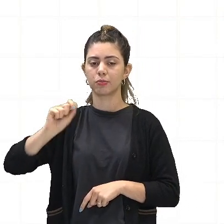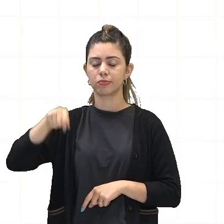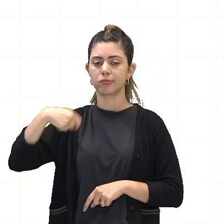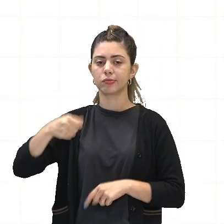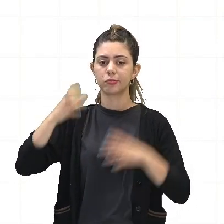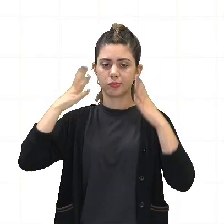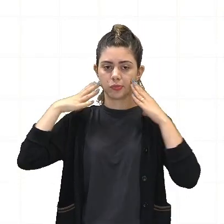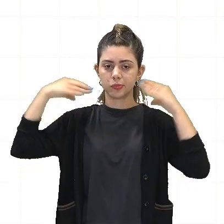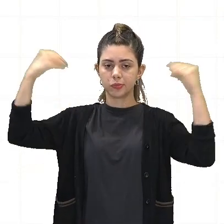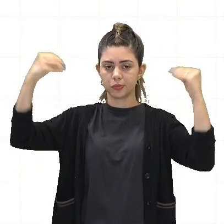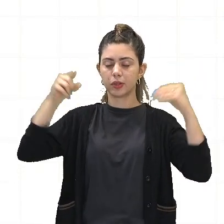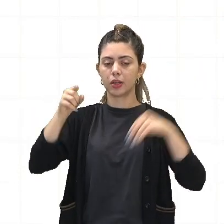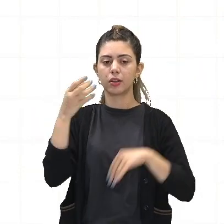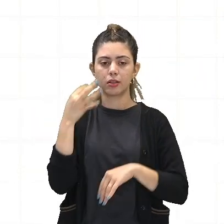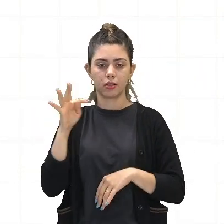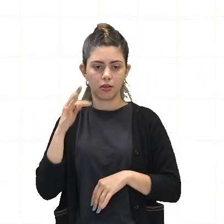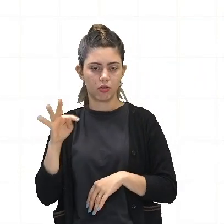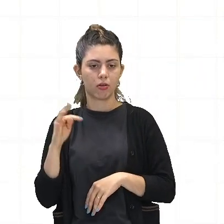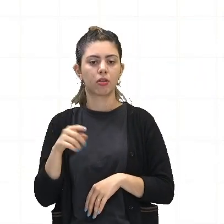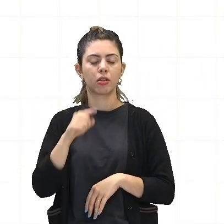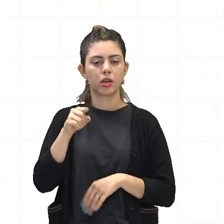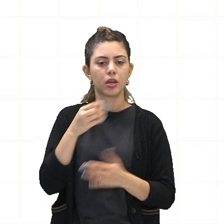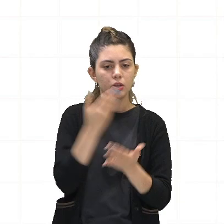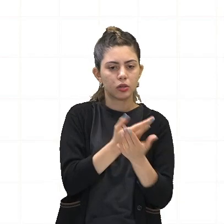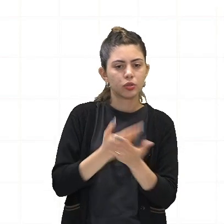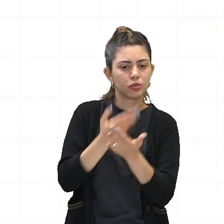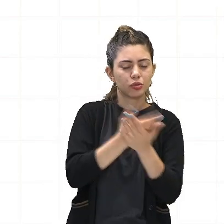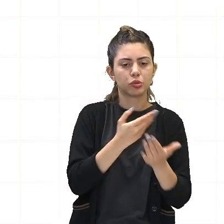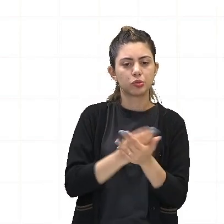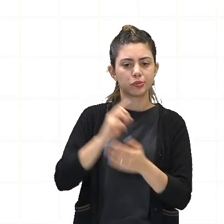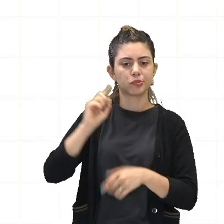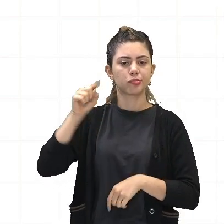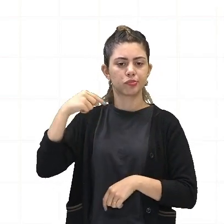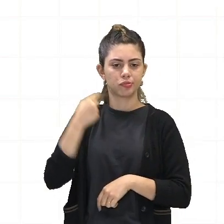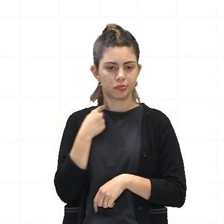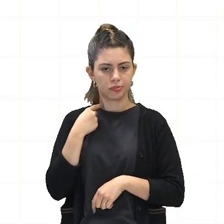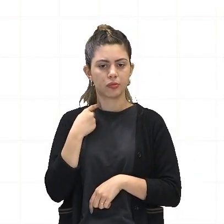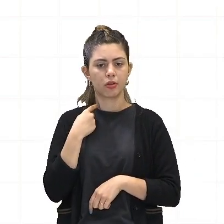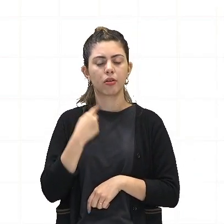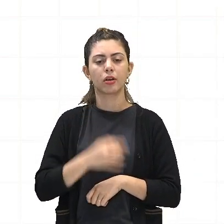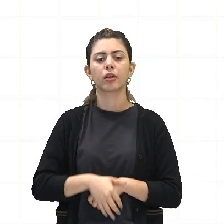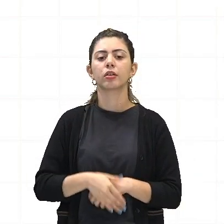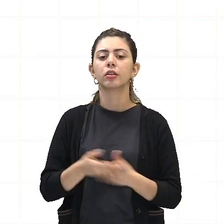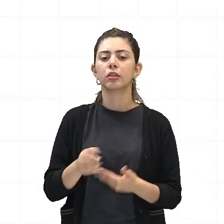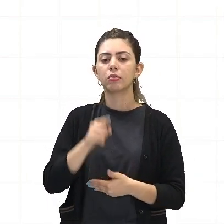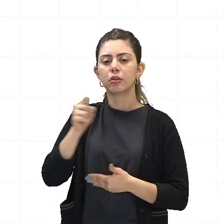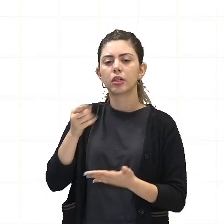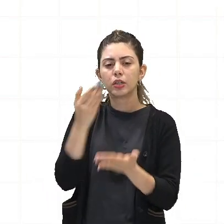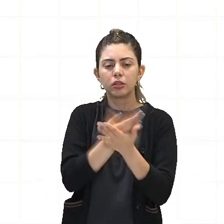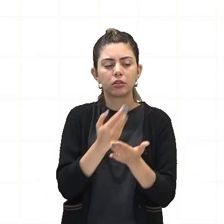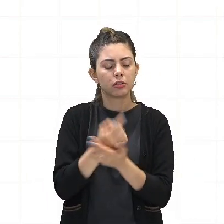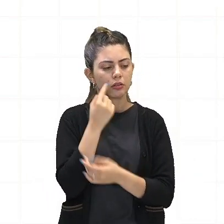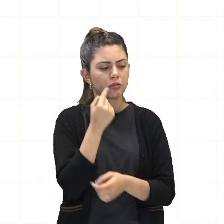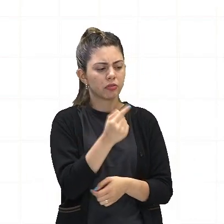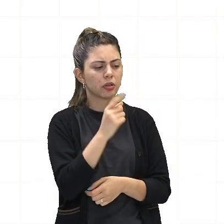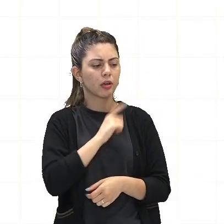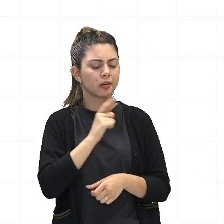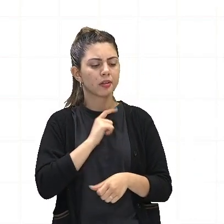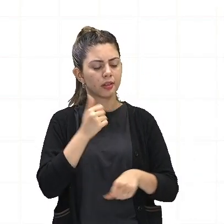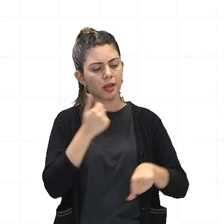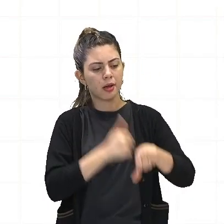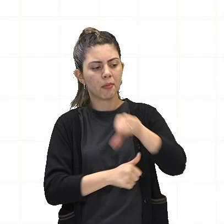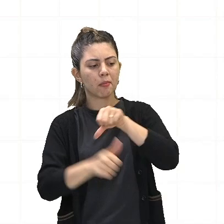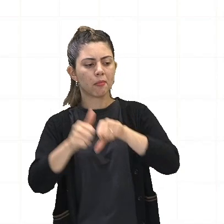espalhando por diversos lugares. A gente vai ter movimentos reformistas também na Suíça. Vamos observar aqui